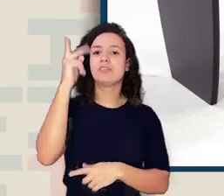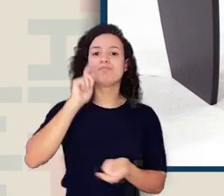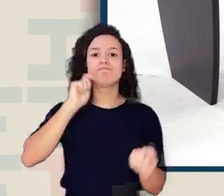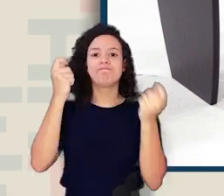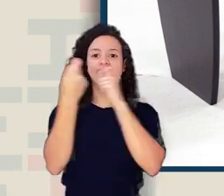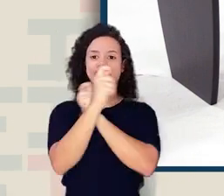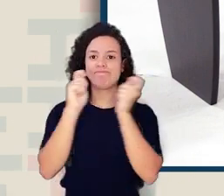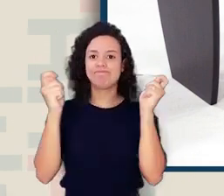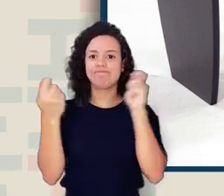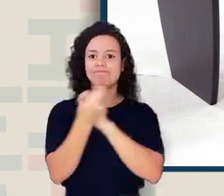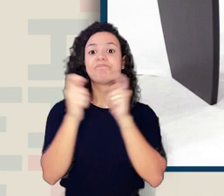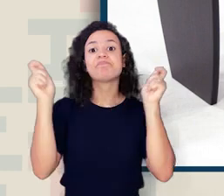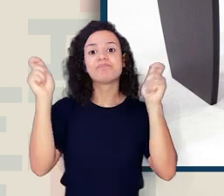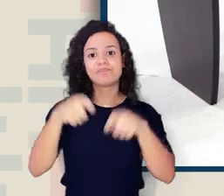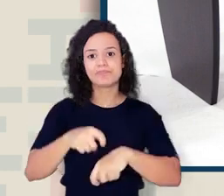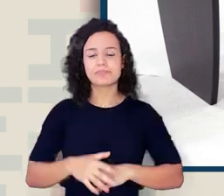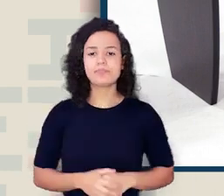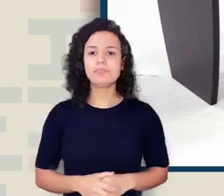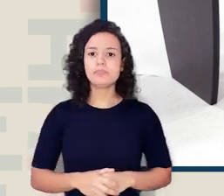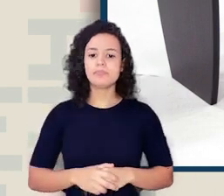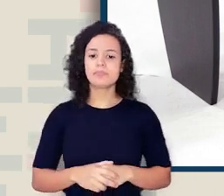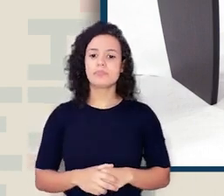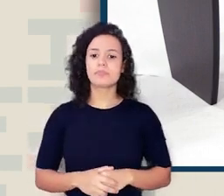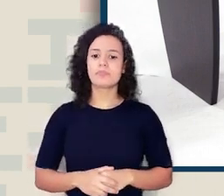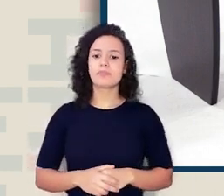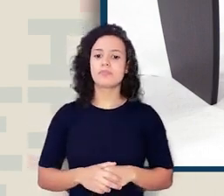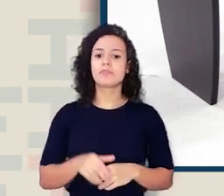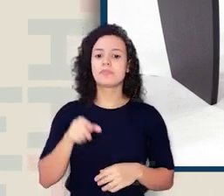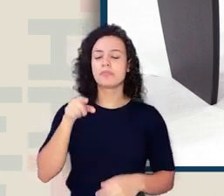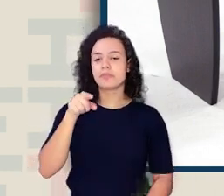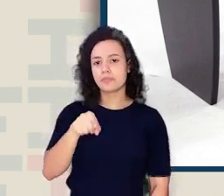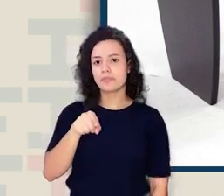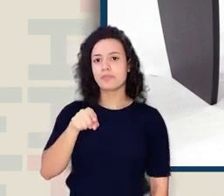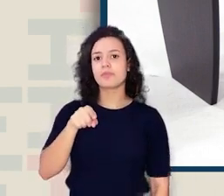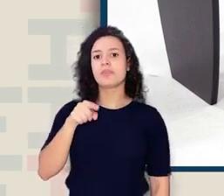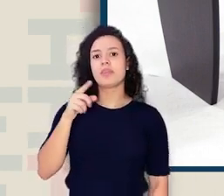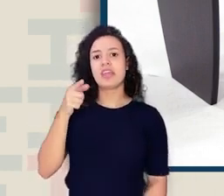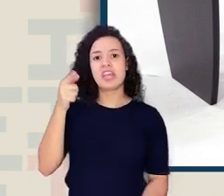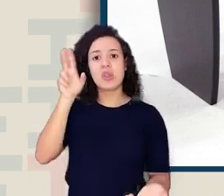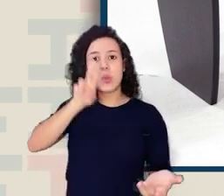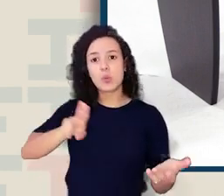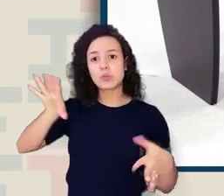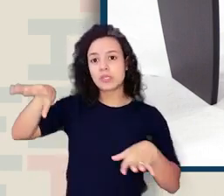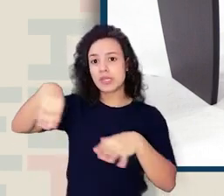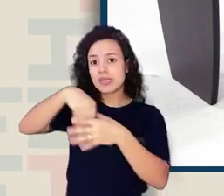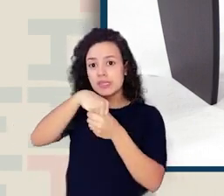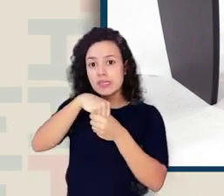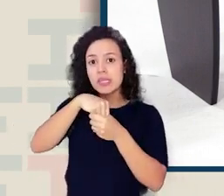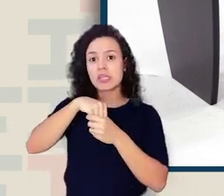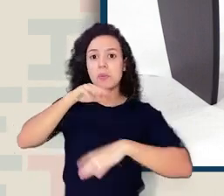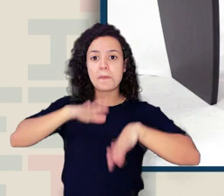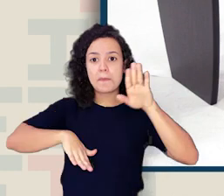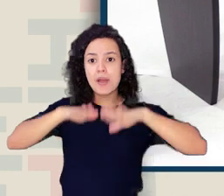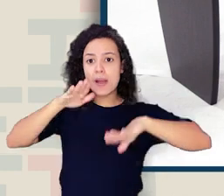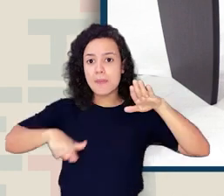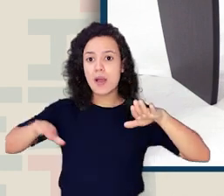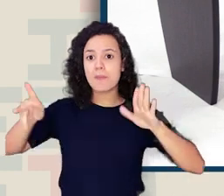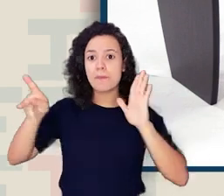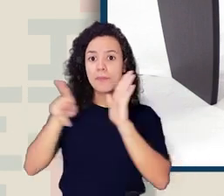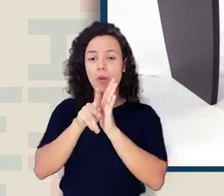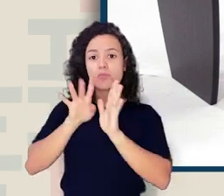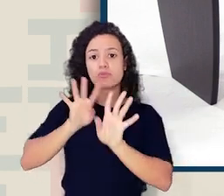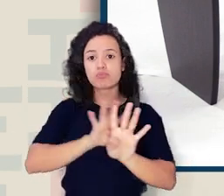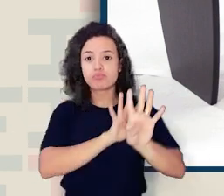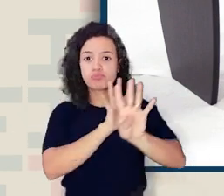rica, e fazendo adaptações. Tem um atabaque, embora ele não seja muito utilizado dentro da